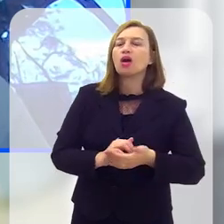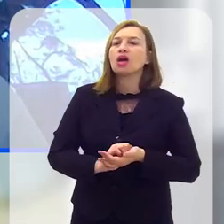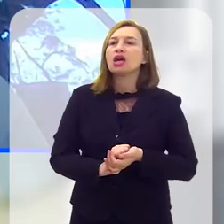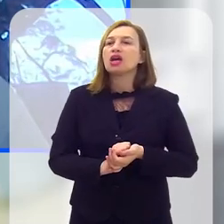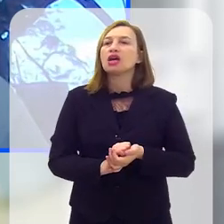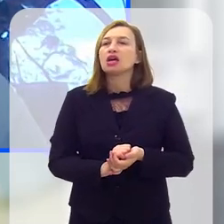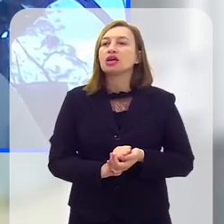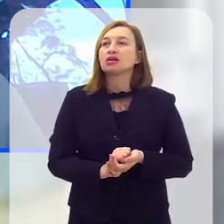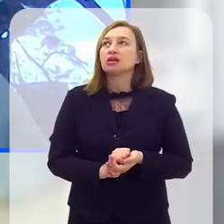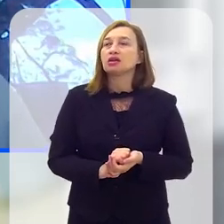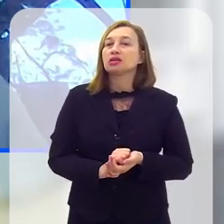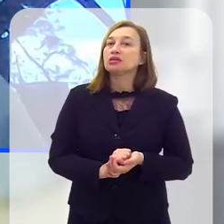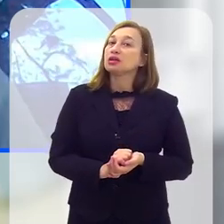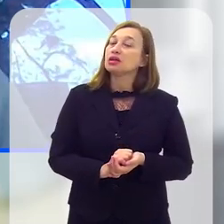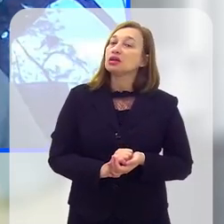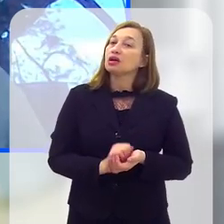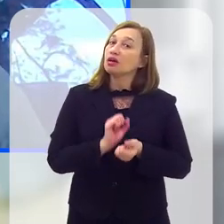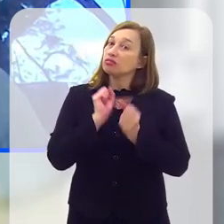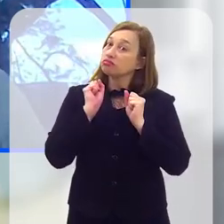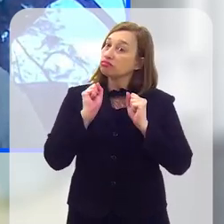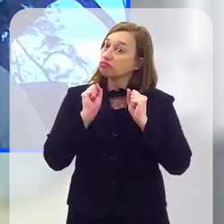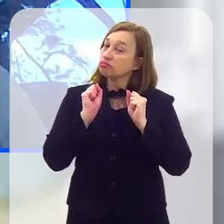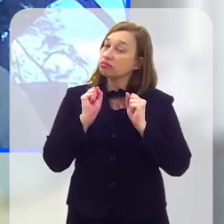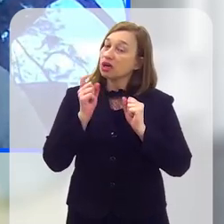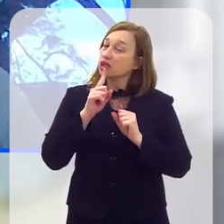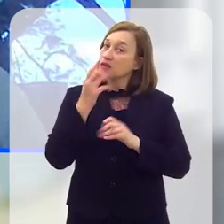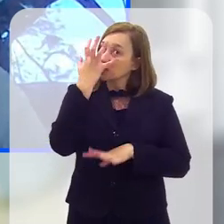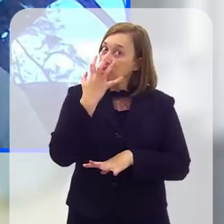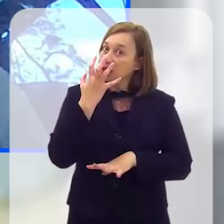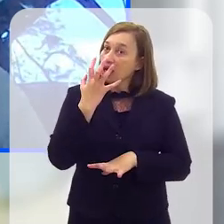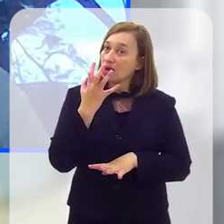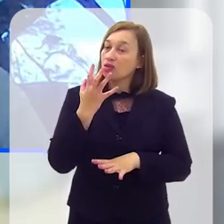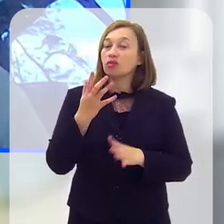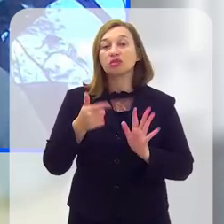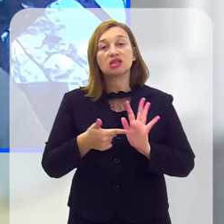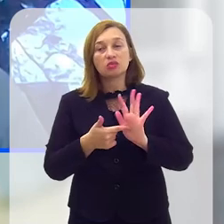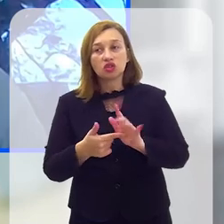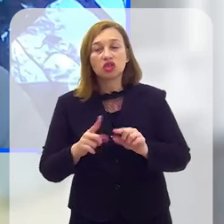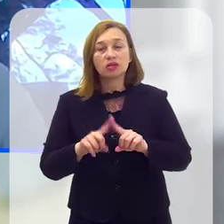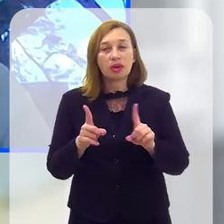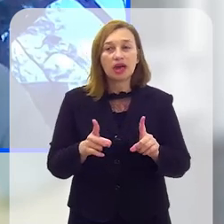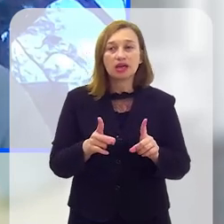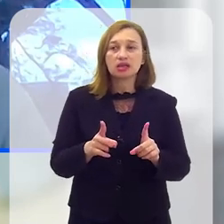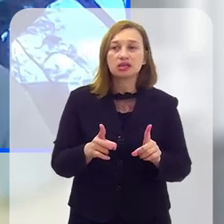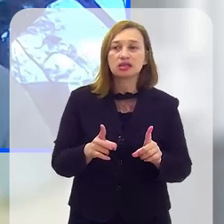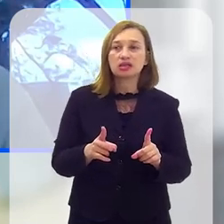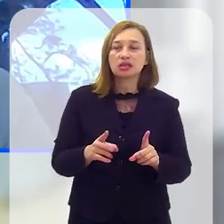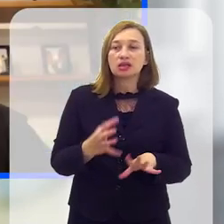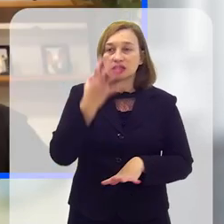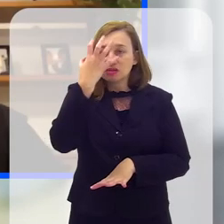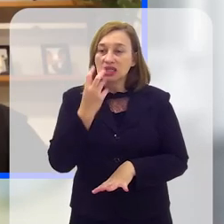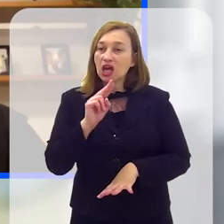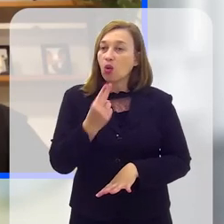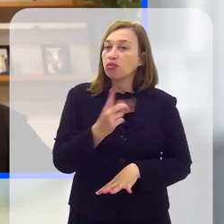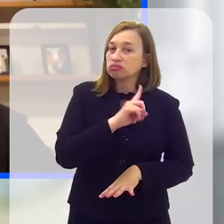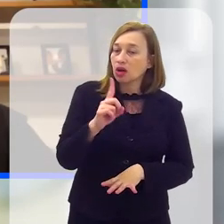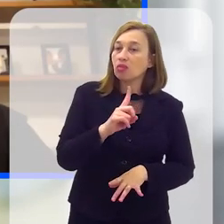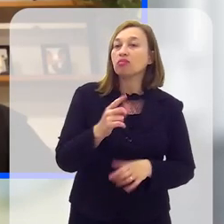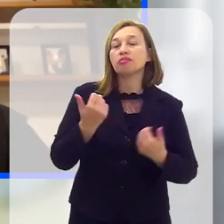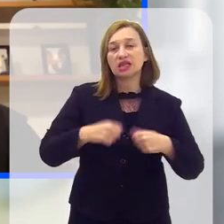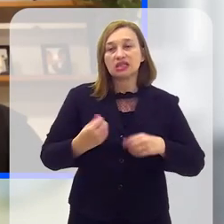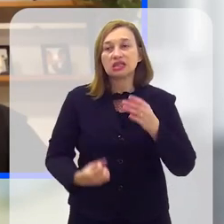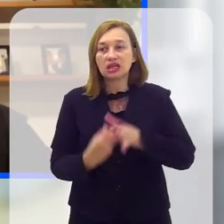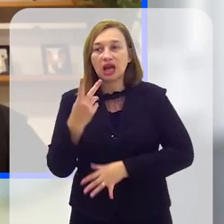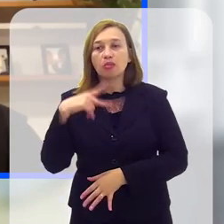gente espera que não seja tão grave como está sendo colocado, e aí é uma esperança, mas sendo grave ou não, precisa ter